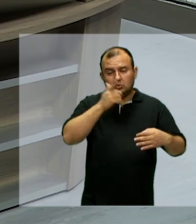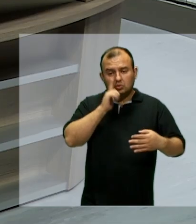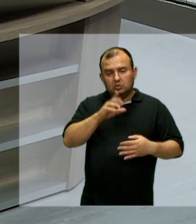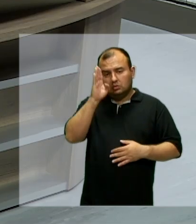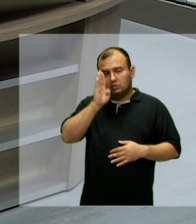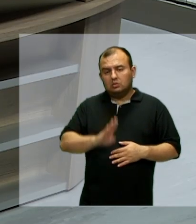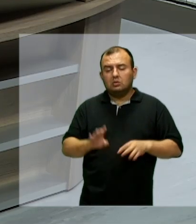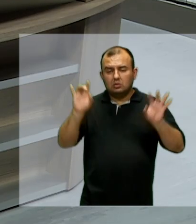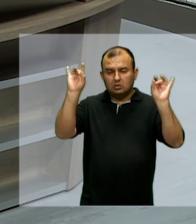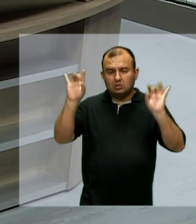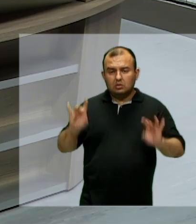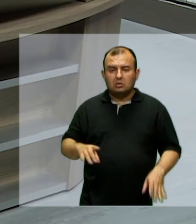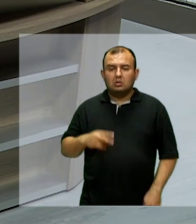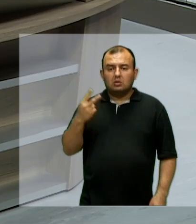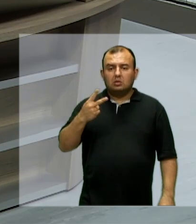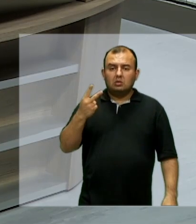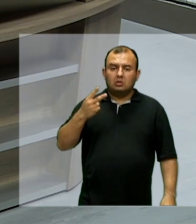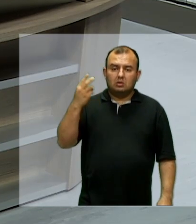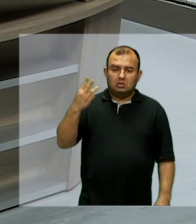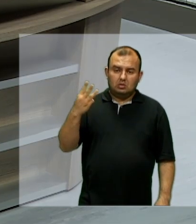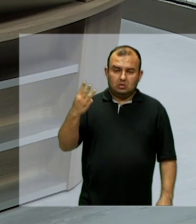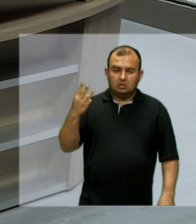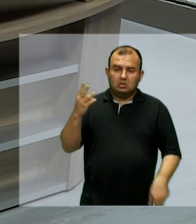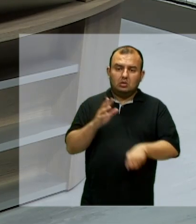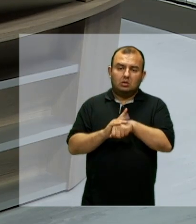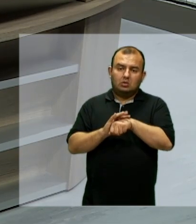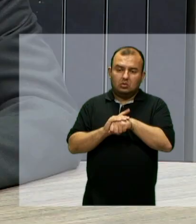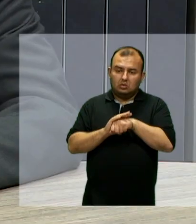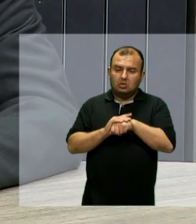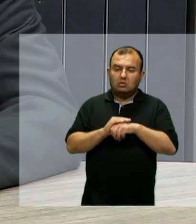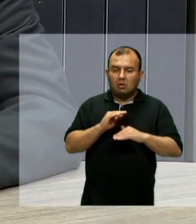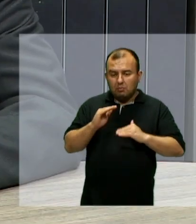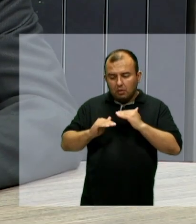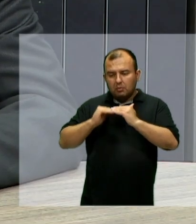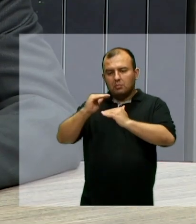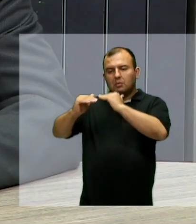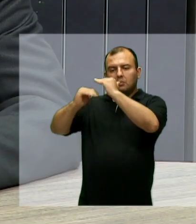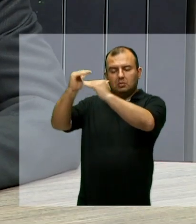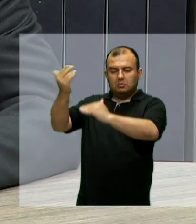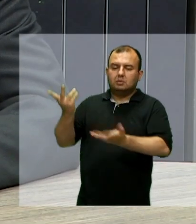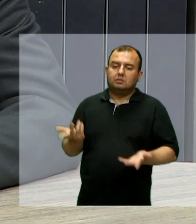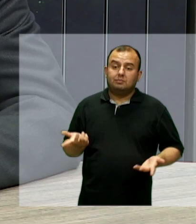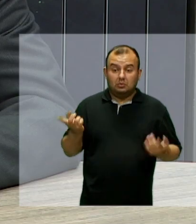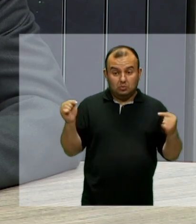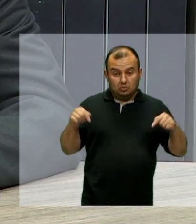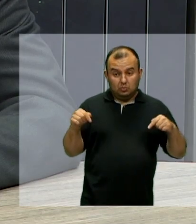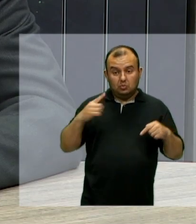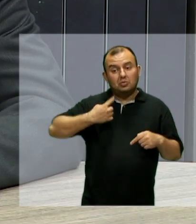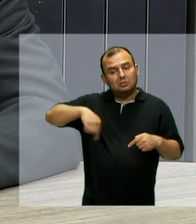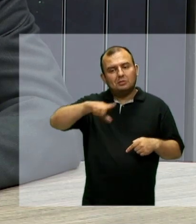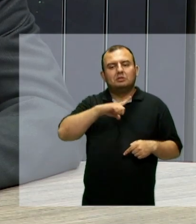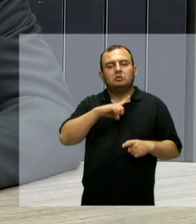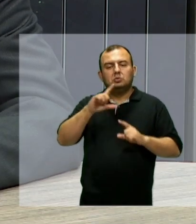para a segunda, a terceira, a quarta linha, doenças em progressão. Mas assim, hoje nós temos, por exemplo,